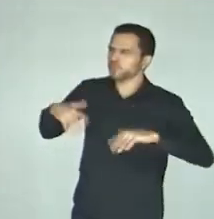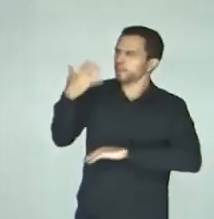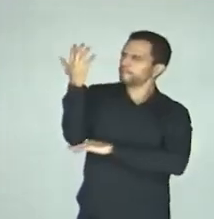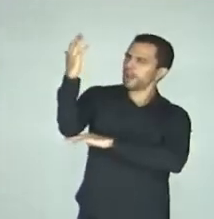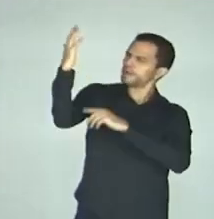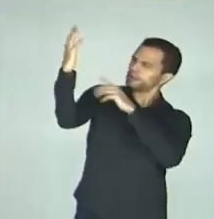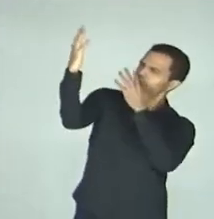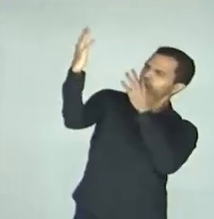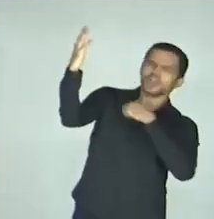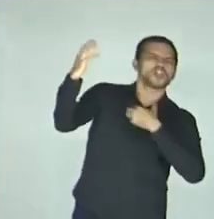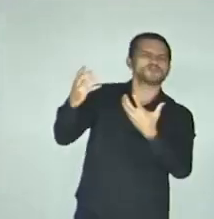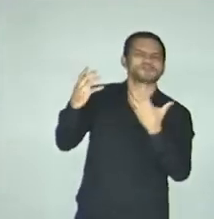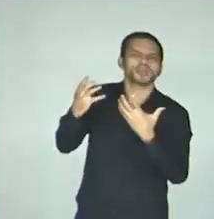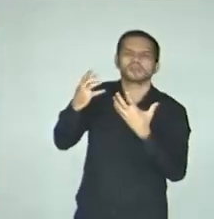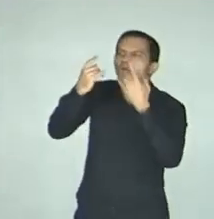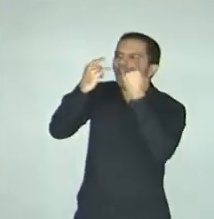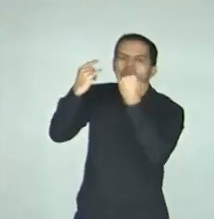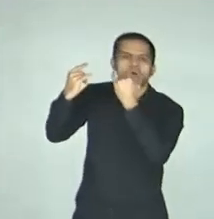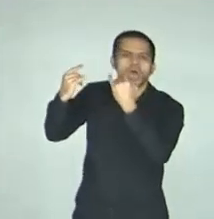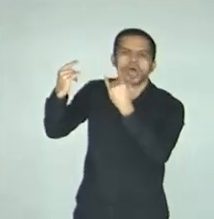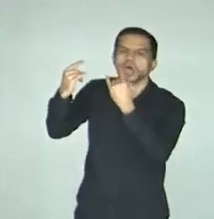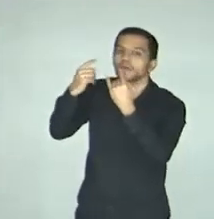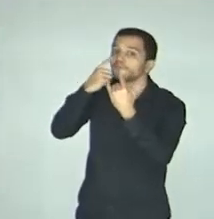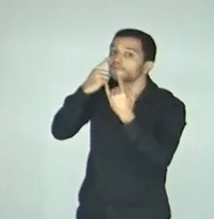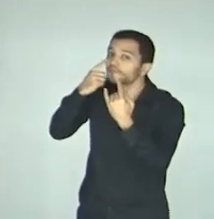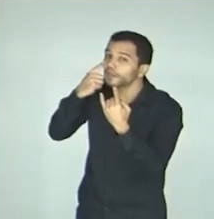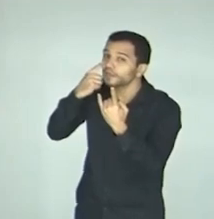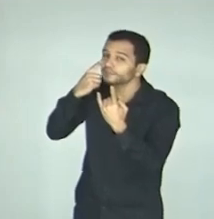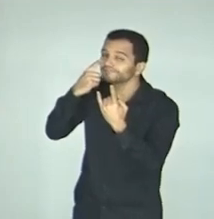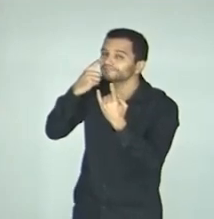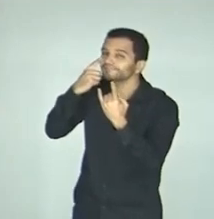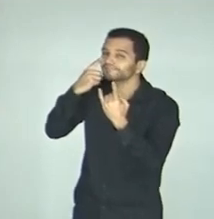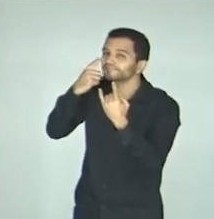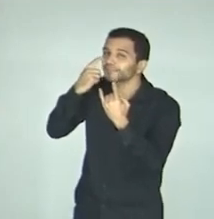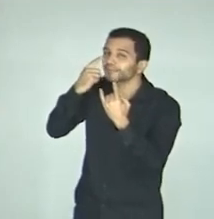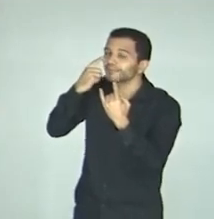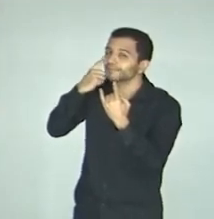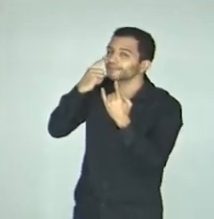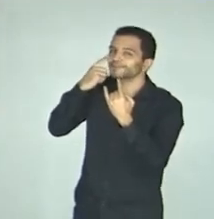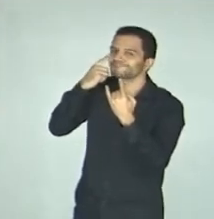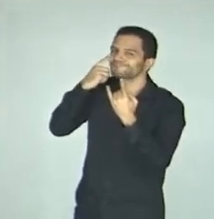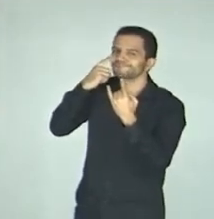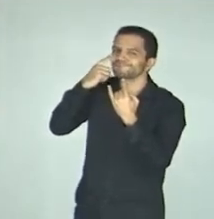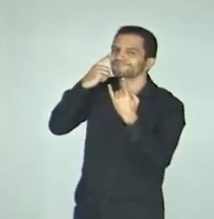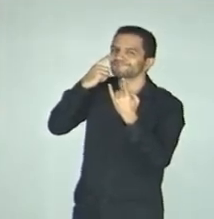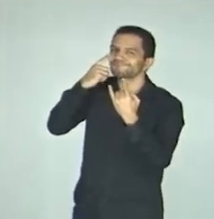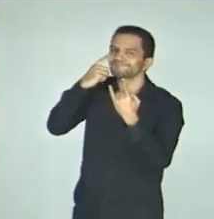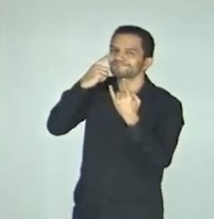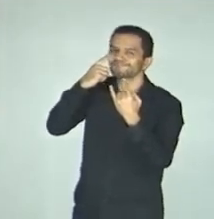tamareiras é aquilo que eu quero ele viu para o vista e ele viu que os olhos carnais